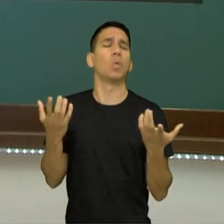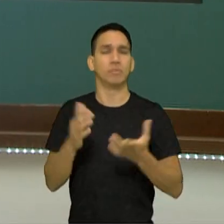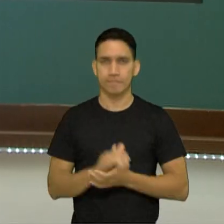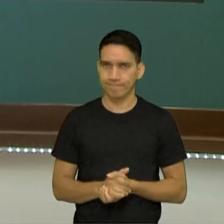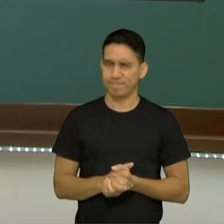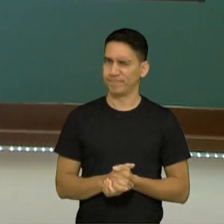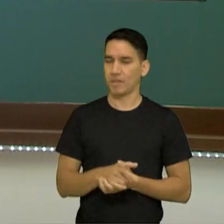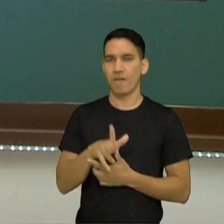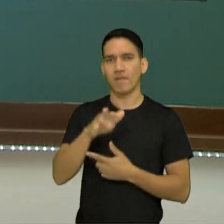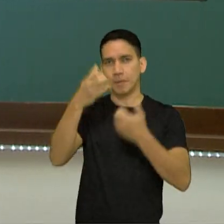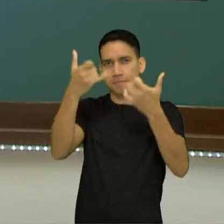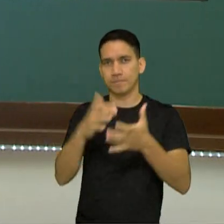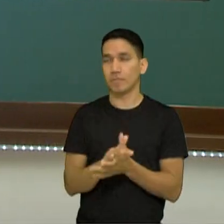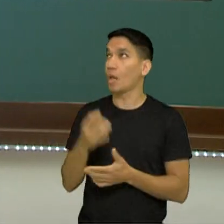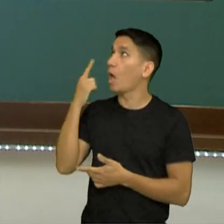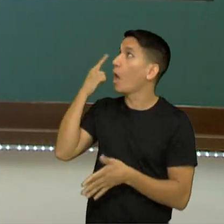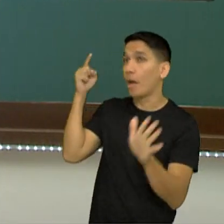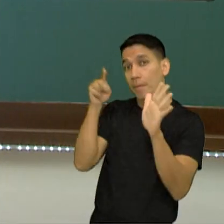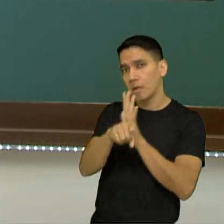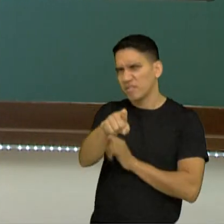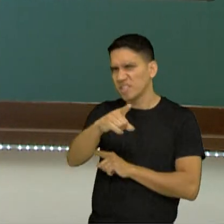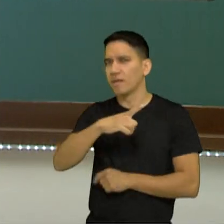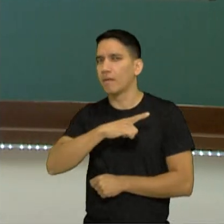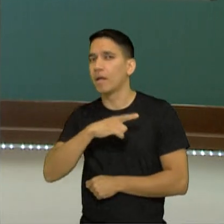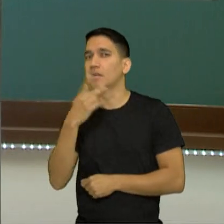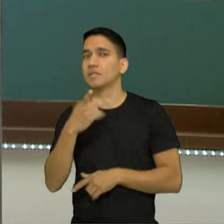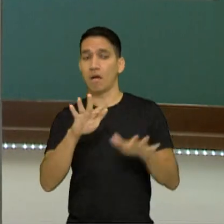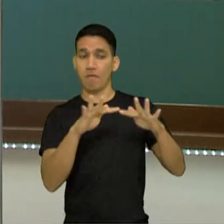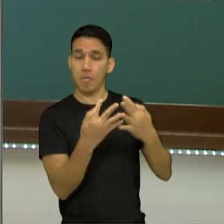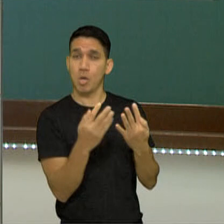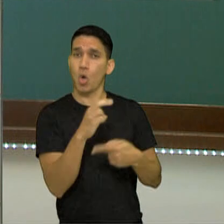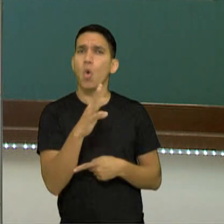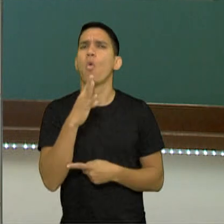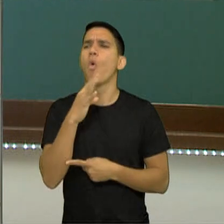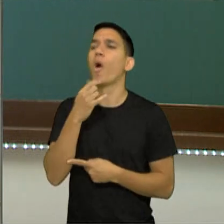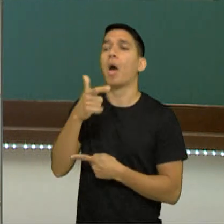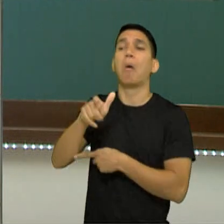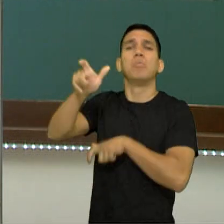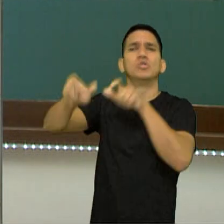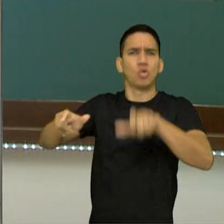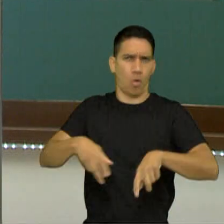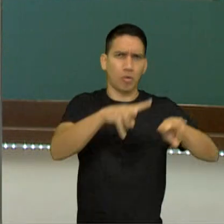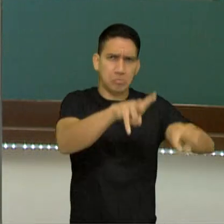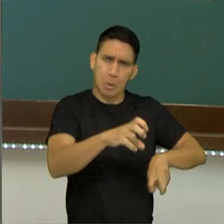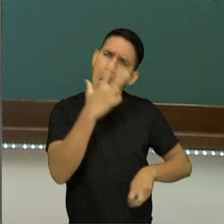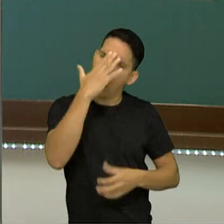deixou uma perguntinha, né? Se você tem parentes ou conhece algum agricultor, né? Provavelmente sim, né?